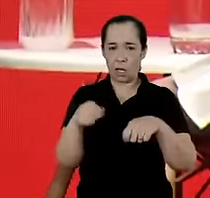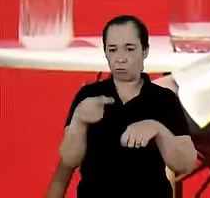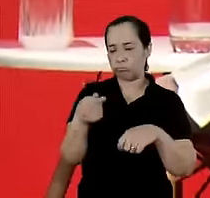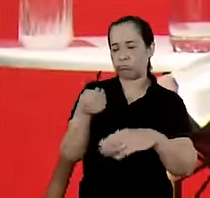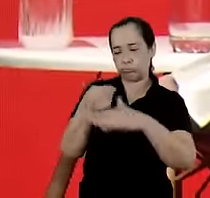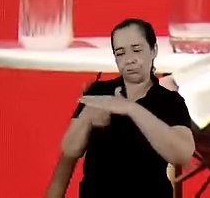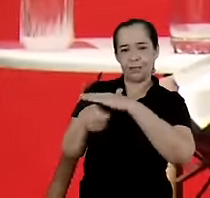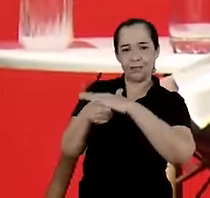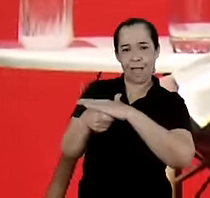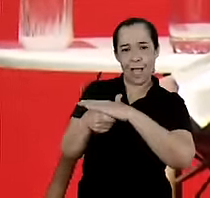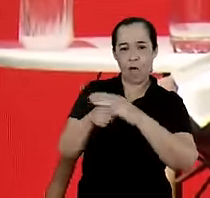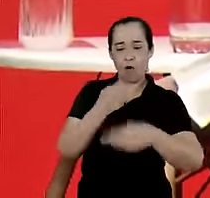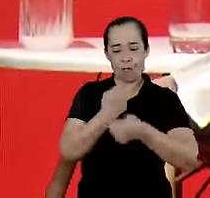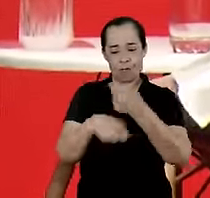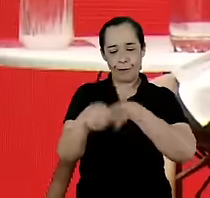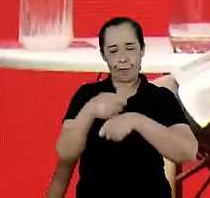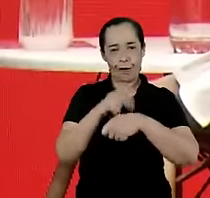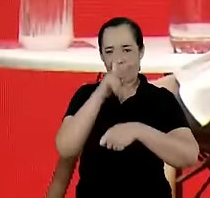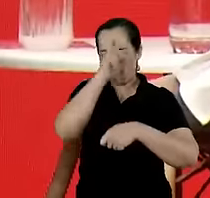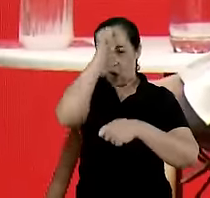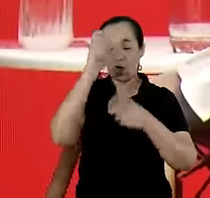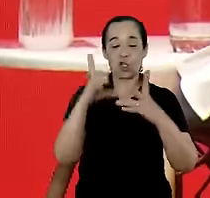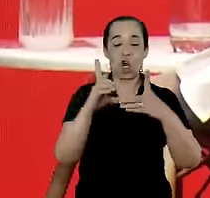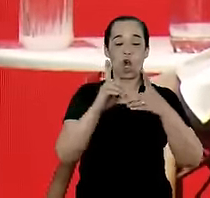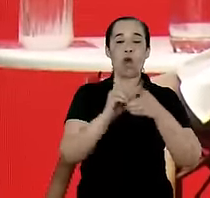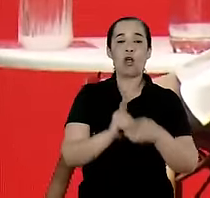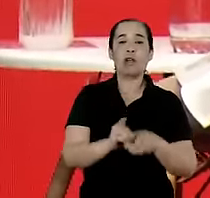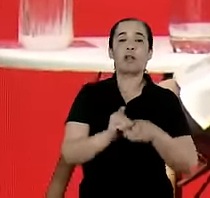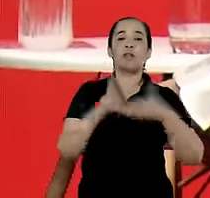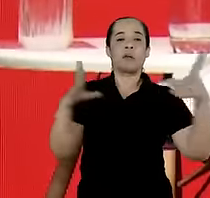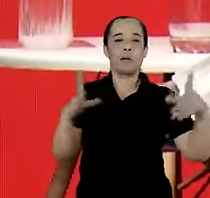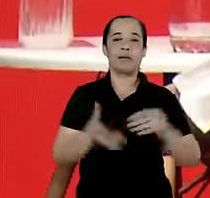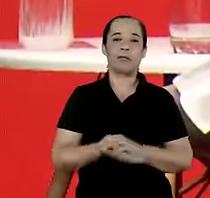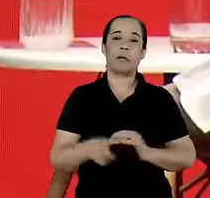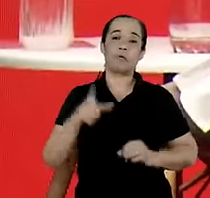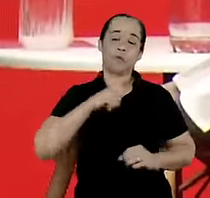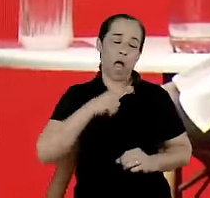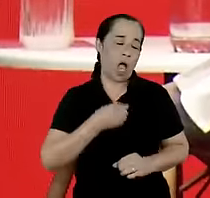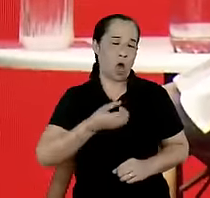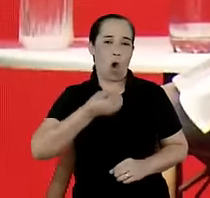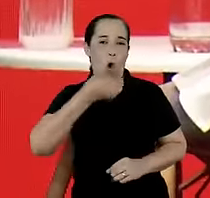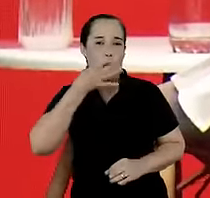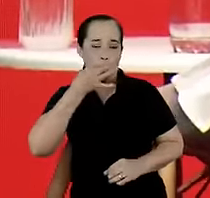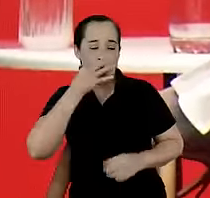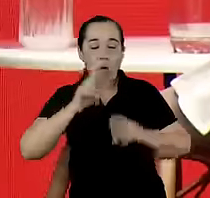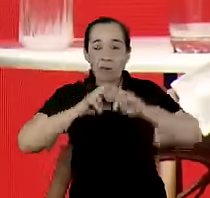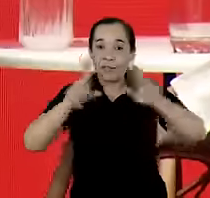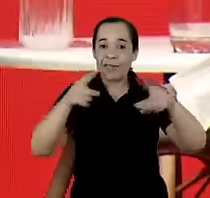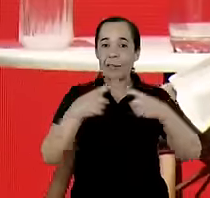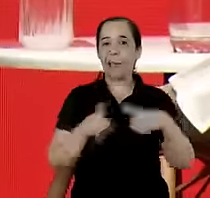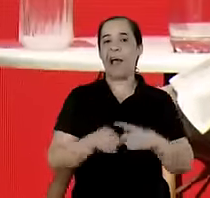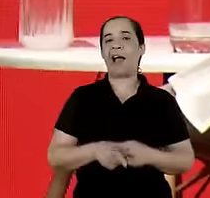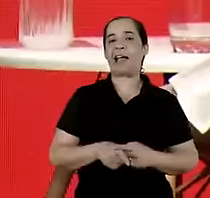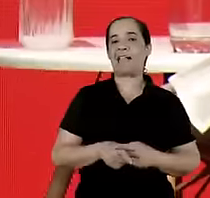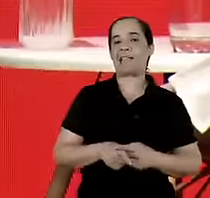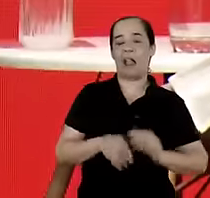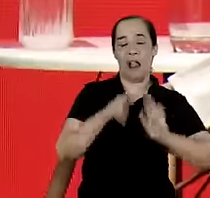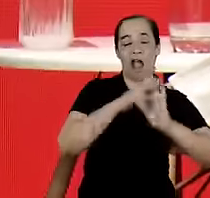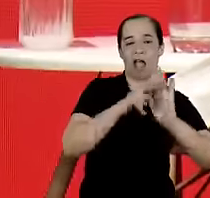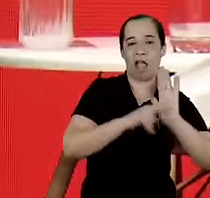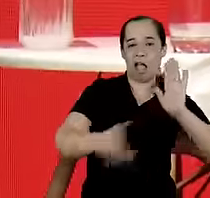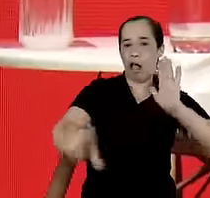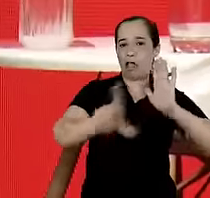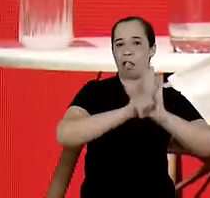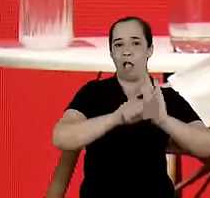sólida democrática Você pode ter né diferenças opiniões mas você não tem uma mudança de regulação de uma hora